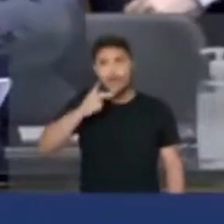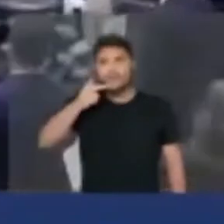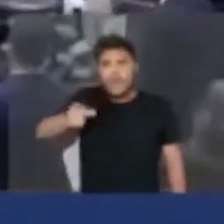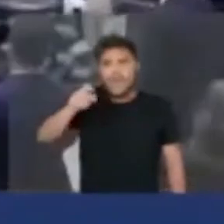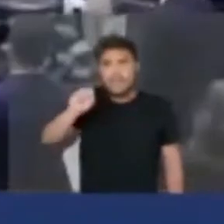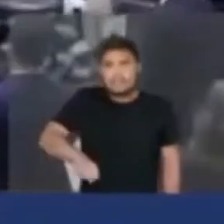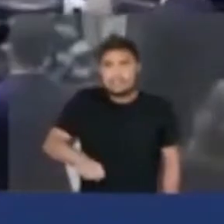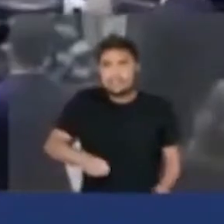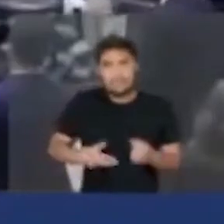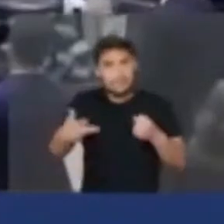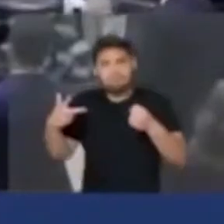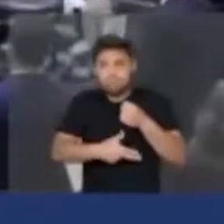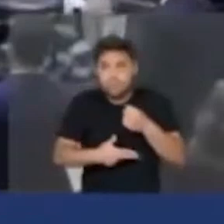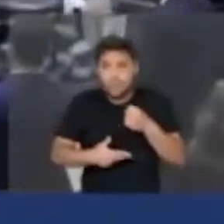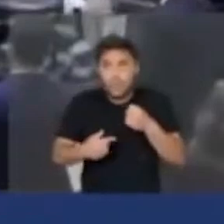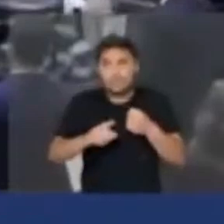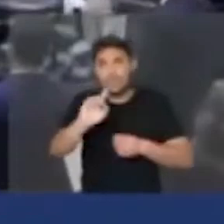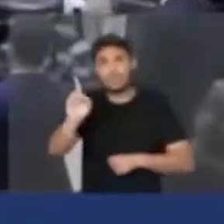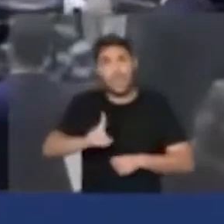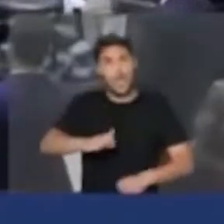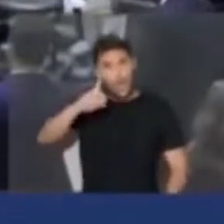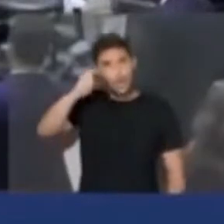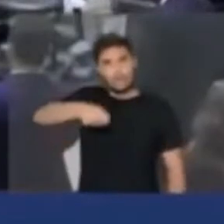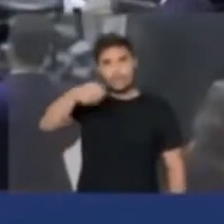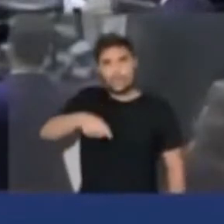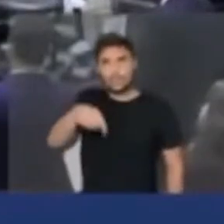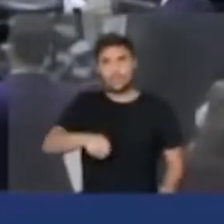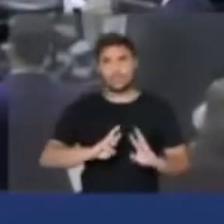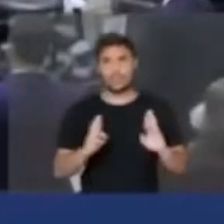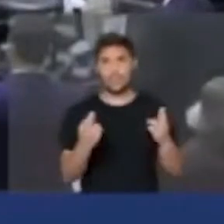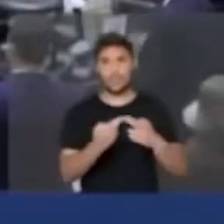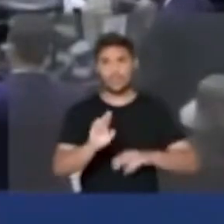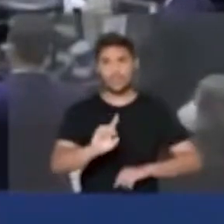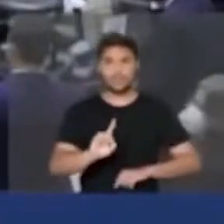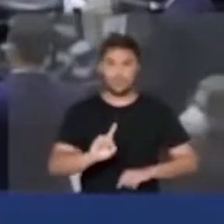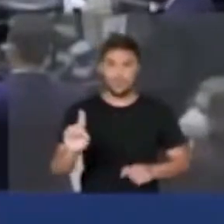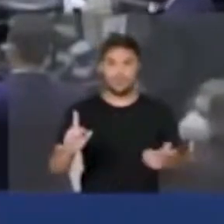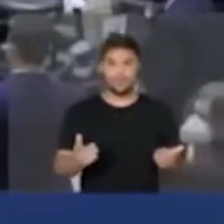ser calado por um ditador nessa sessão. Você, você...